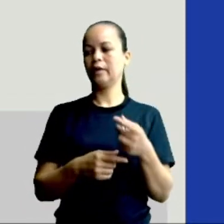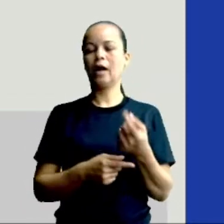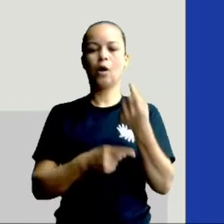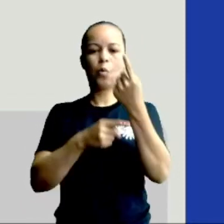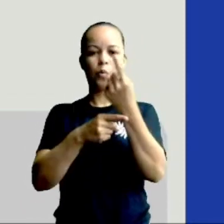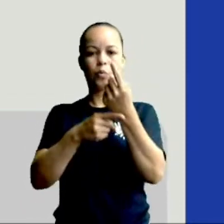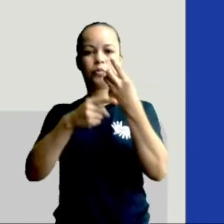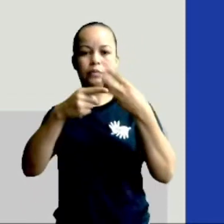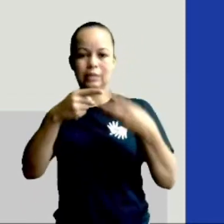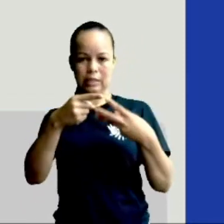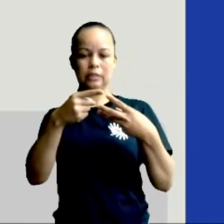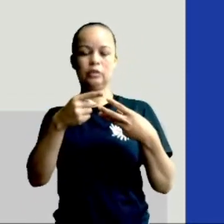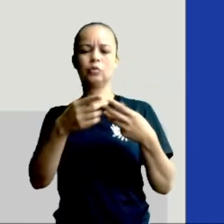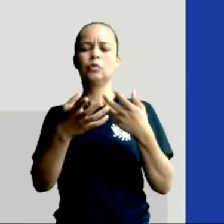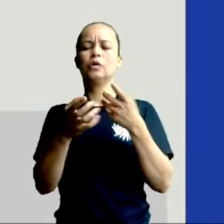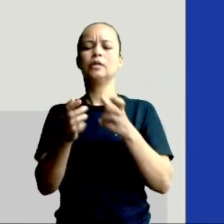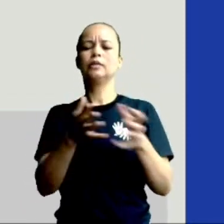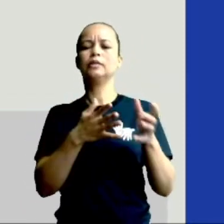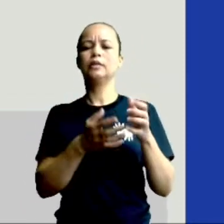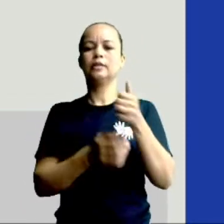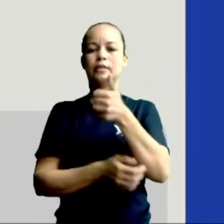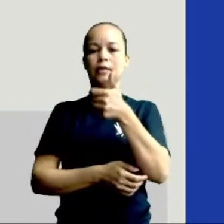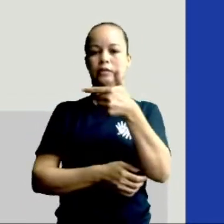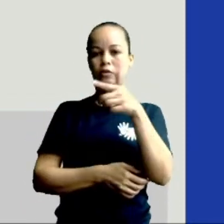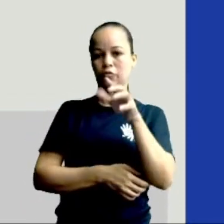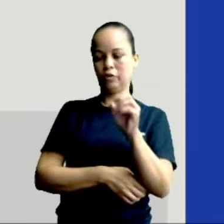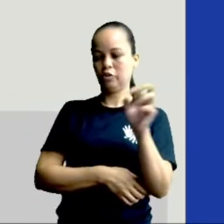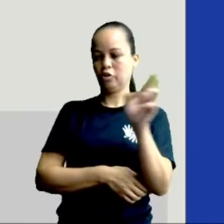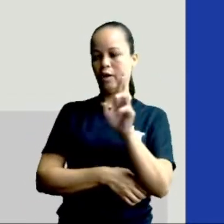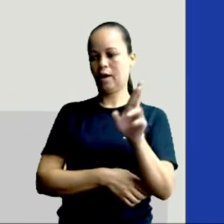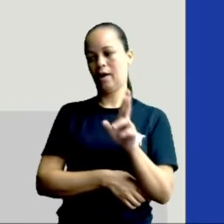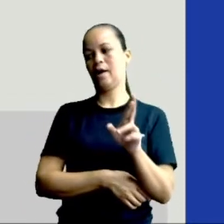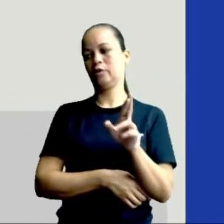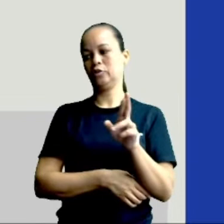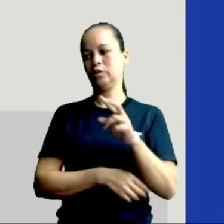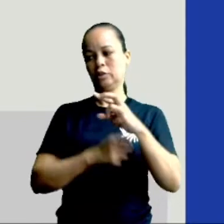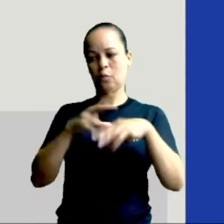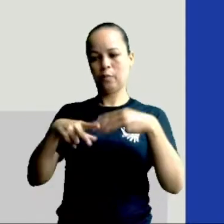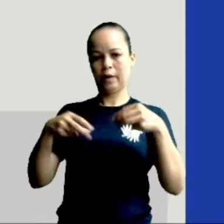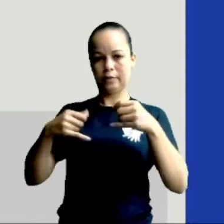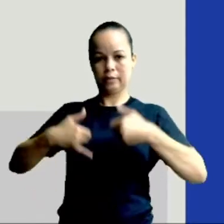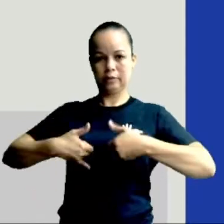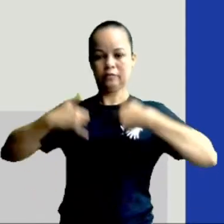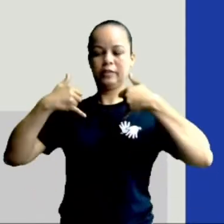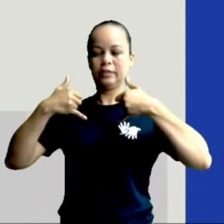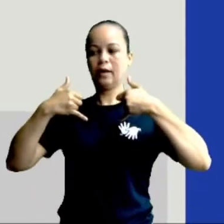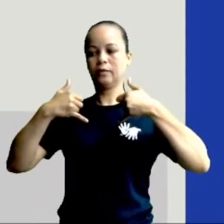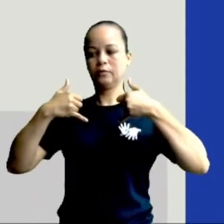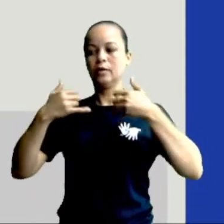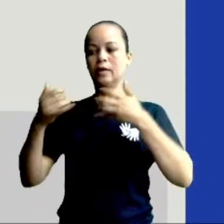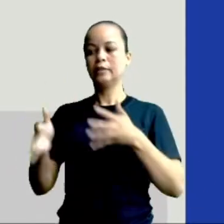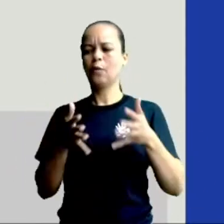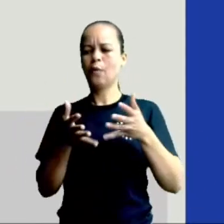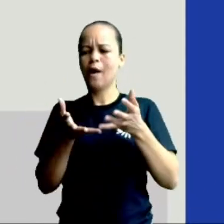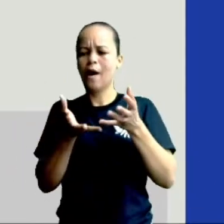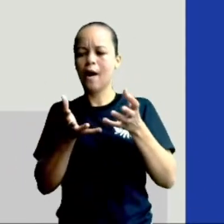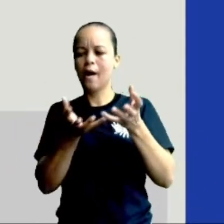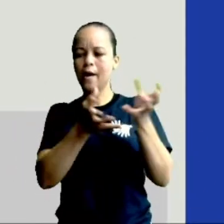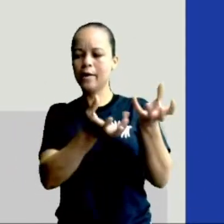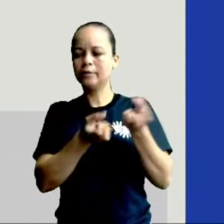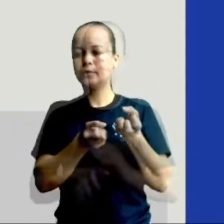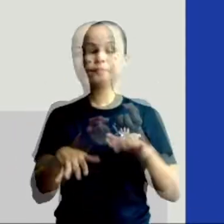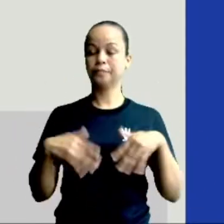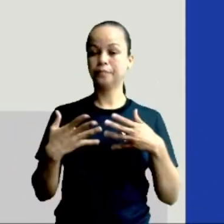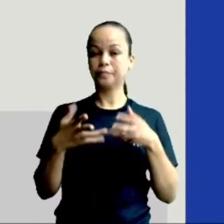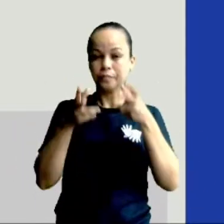presente de aniversário. Receba esse valor no caixa. Qual foi o valor recebido de presente de aniversário? Então, a gente